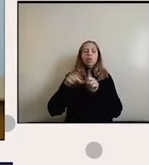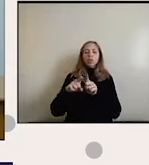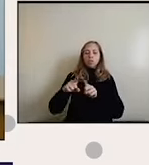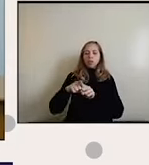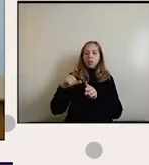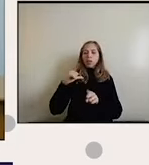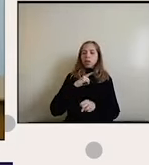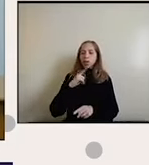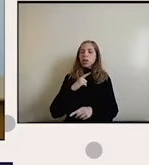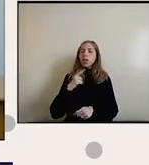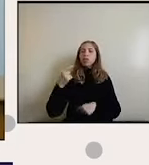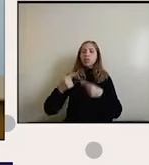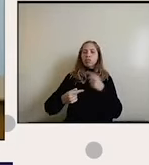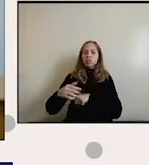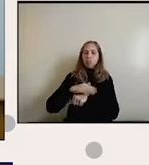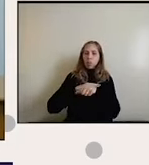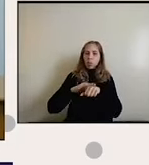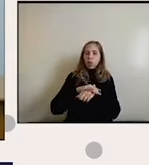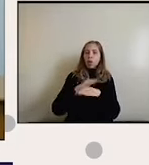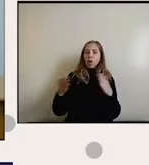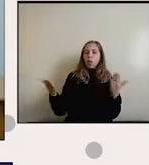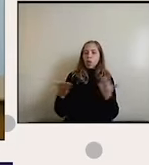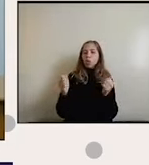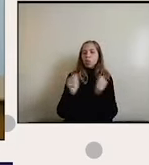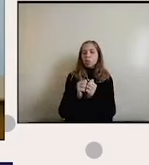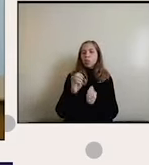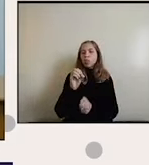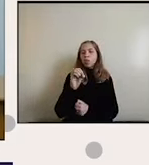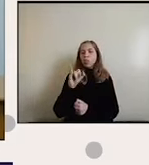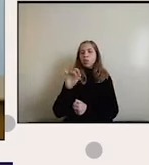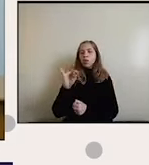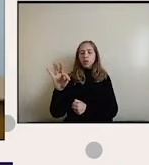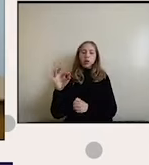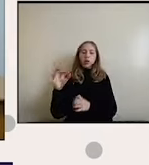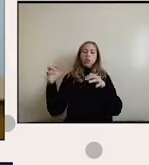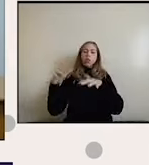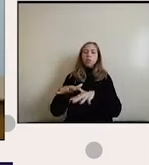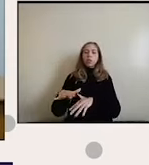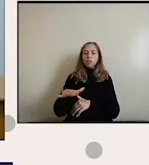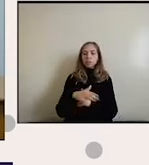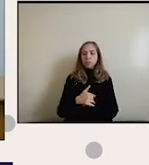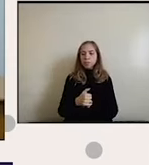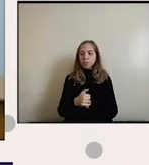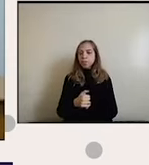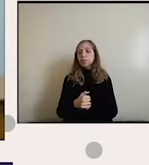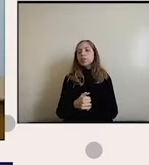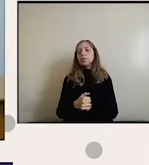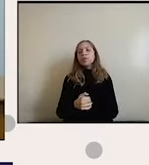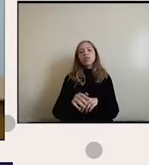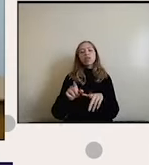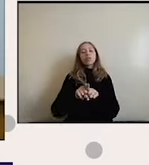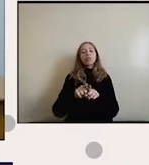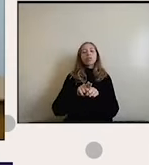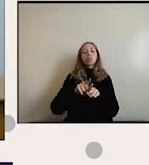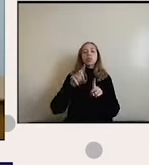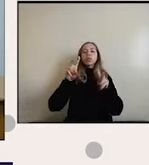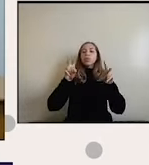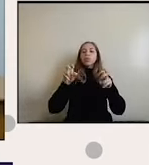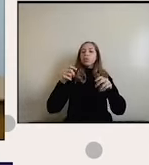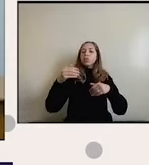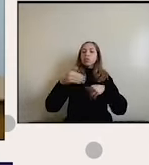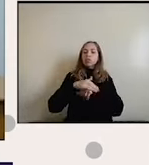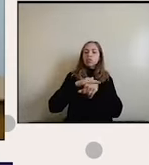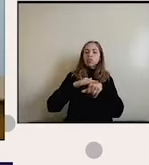agora, convenção da OIT, e para esquentar esse debate,